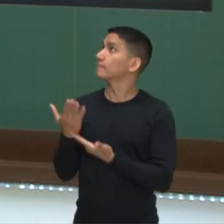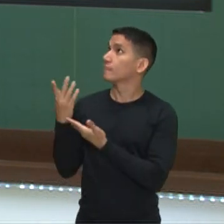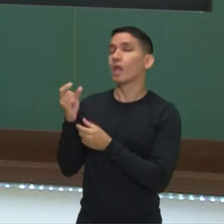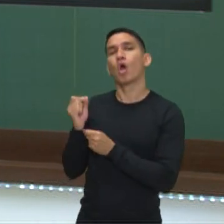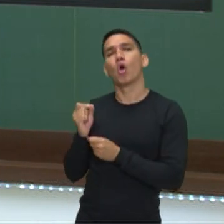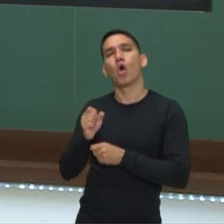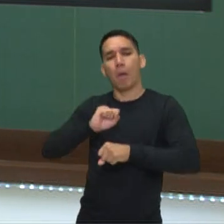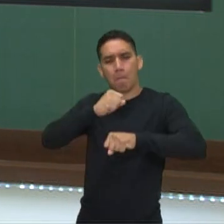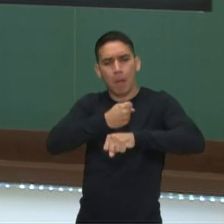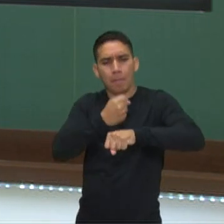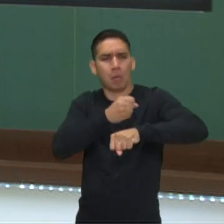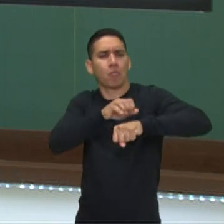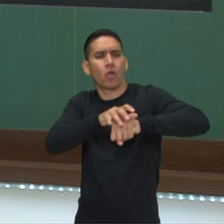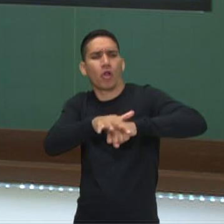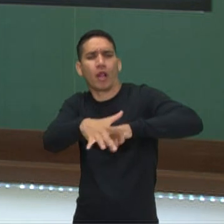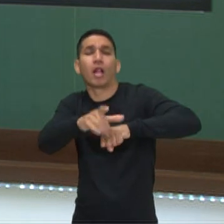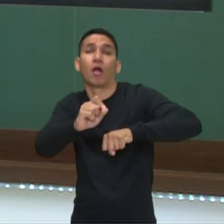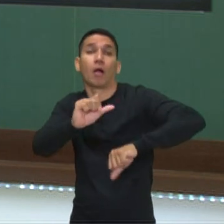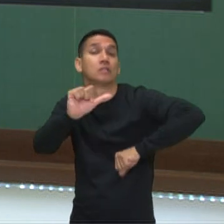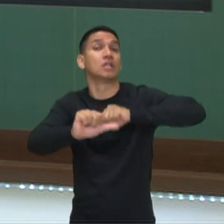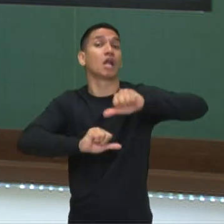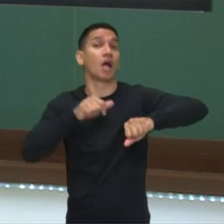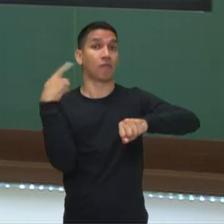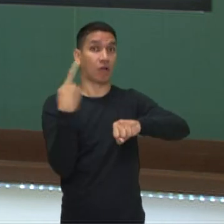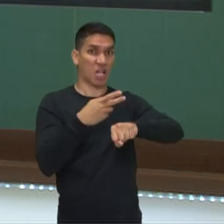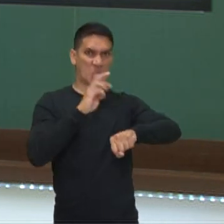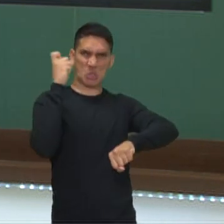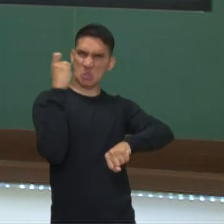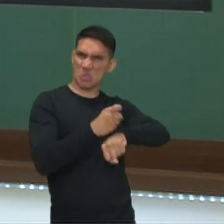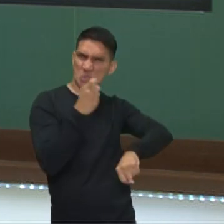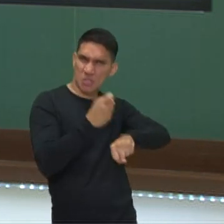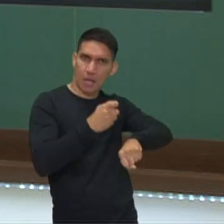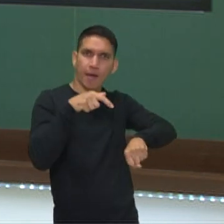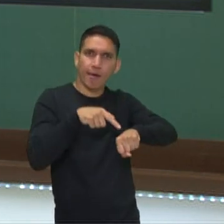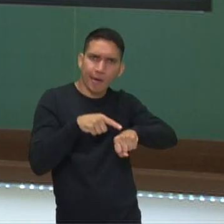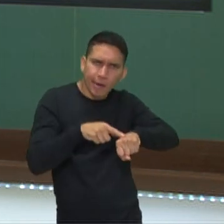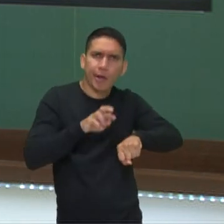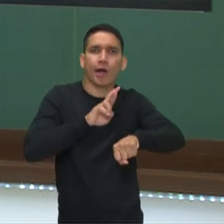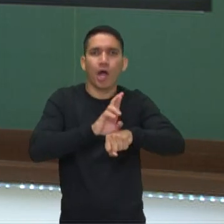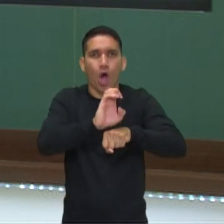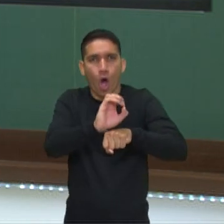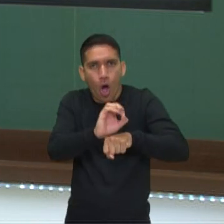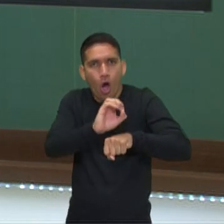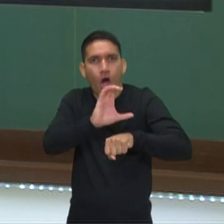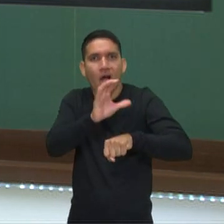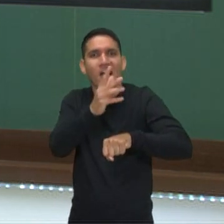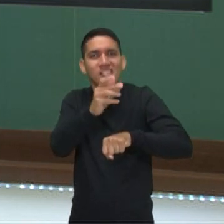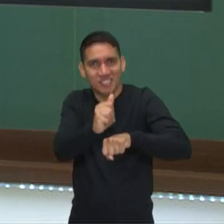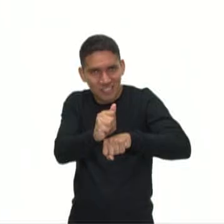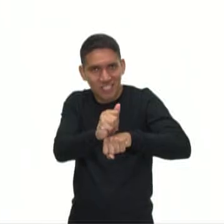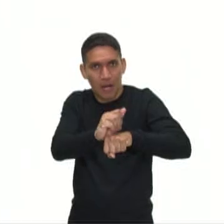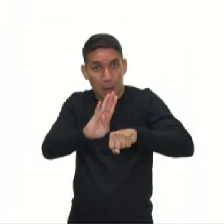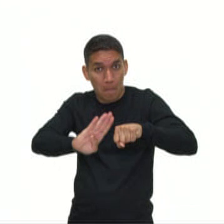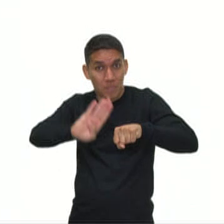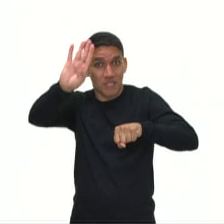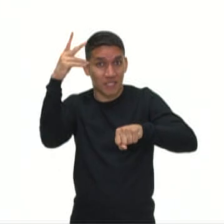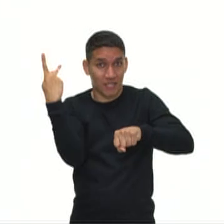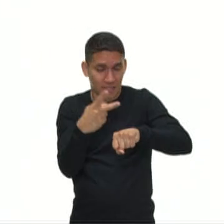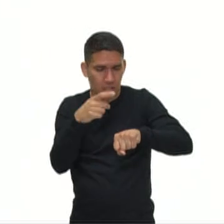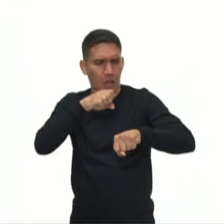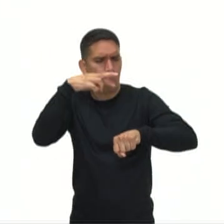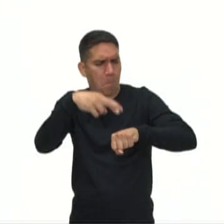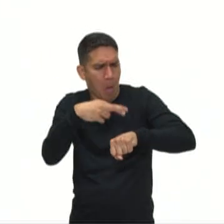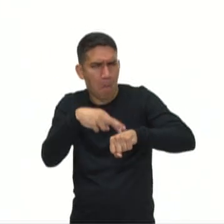o intemperismo transforma uma rocha dura, que nós chamamos de rocha matriz ou rocha mãe, em